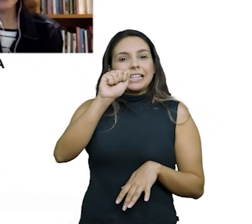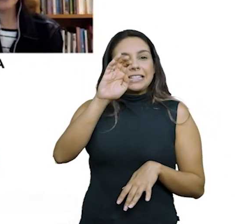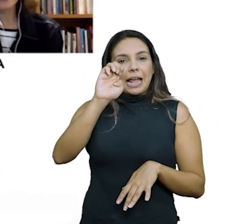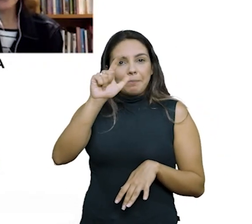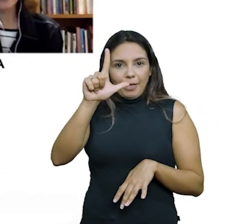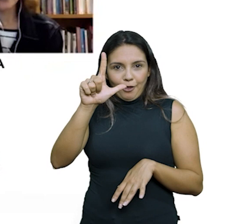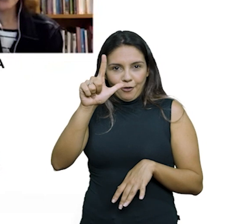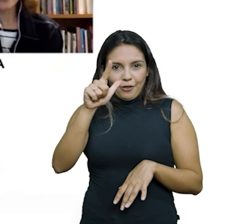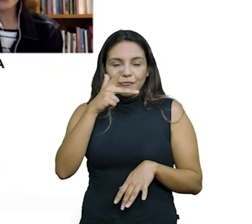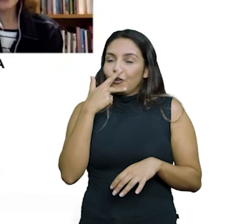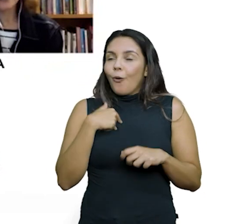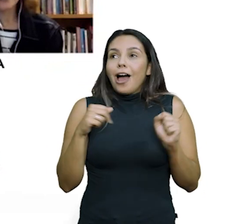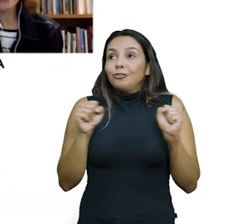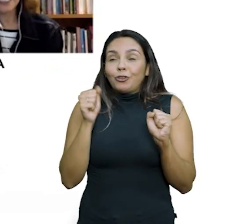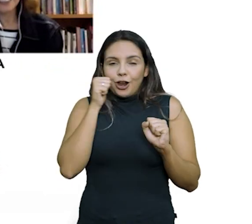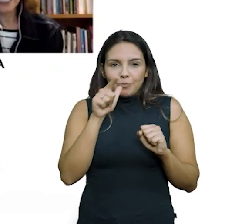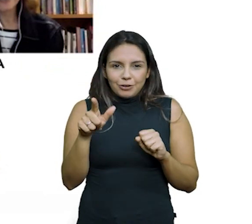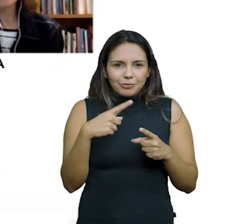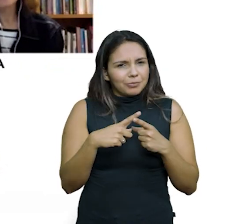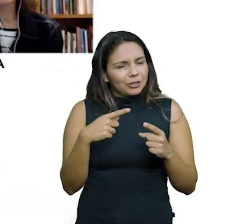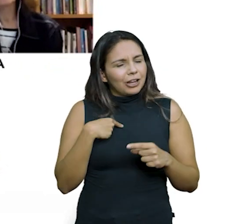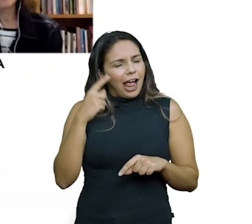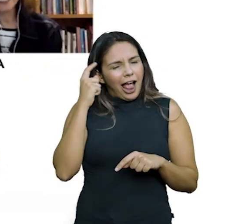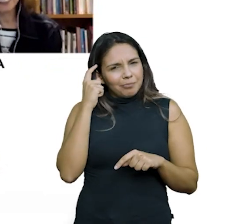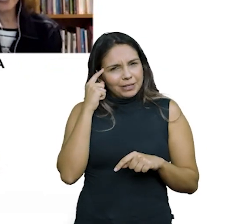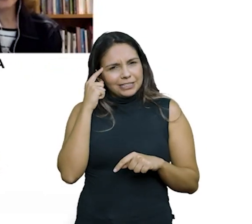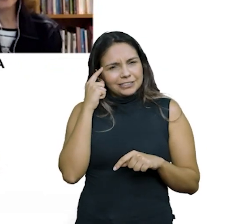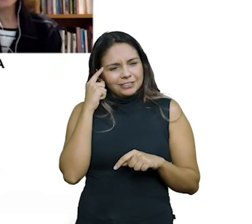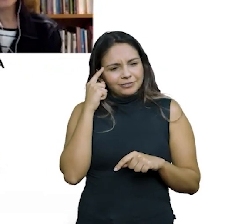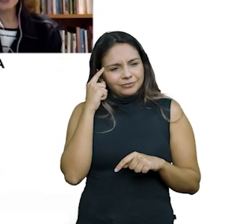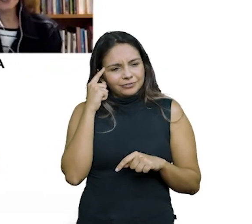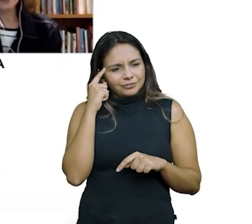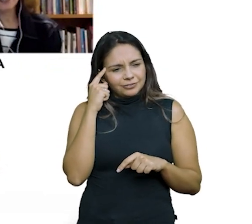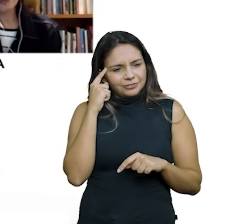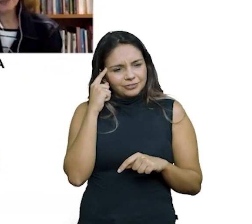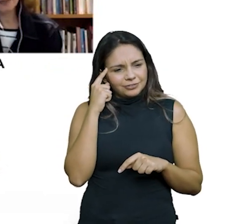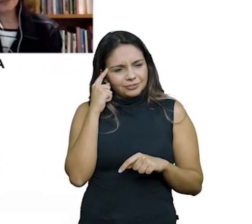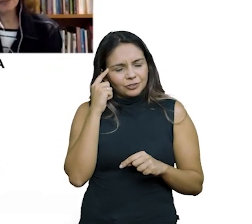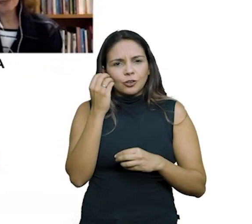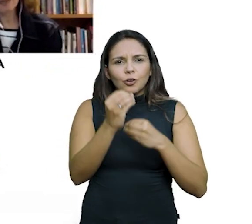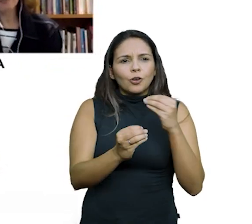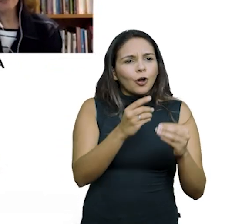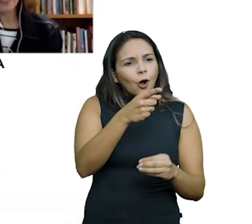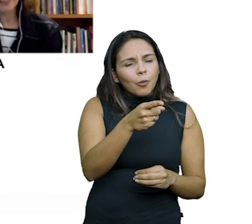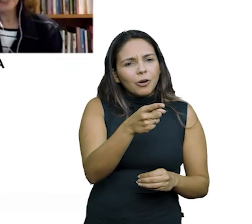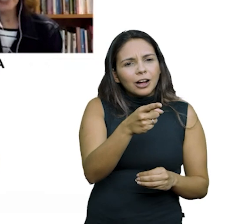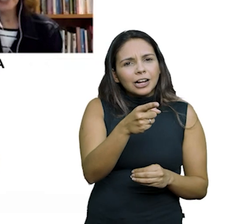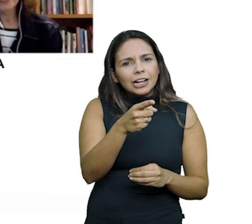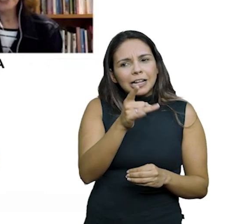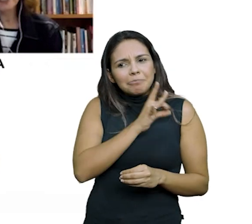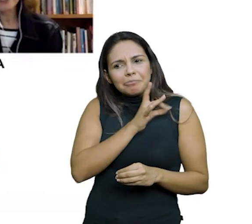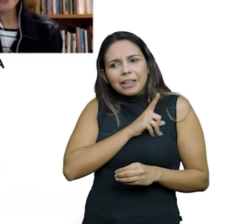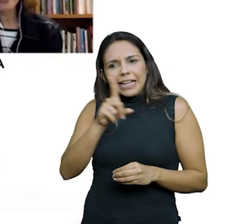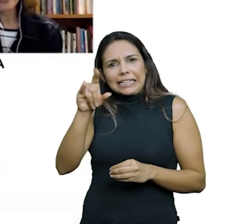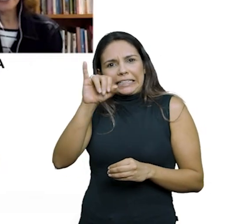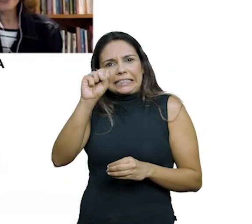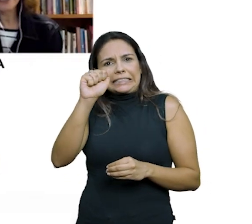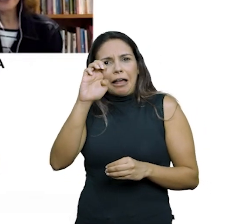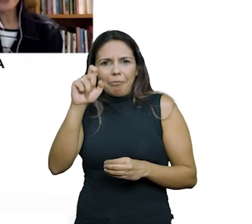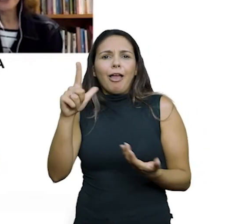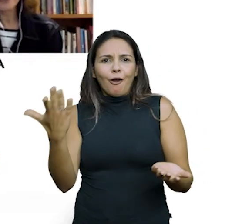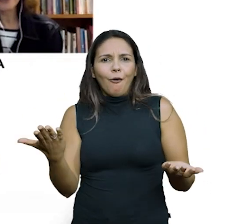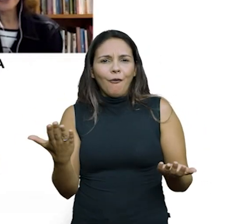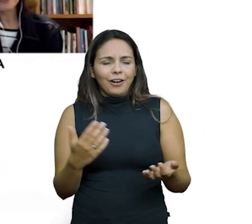Isabel Allende. Eu adoro ela. Mas eu fiquei com uma coisa na cabeça quando você disse. Eu pensei, mas como a Leila se sentiu intimidada